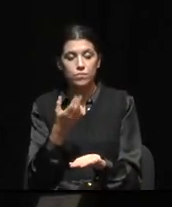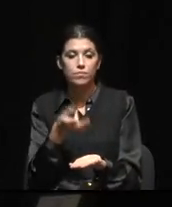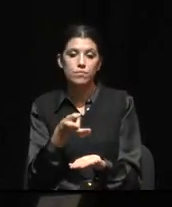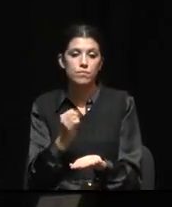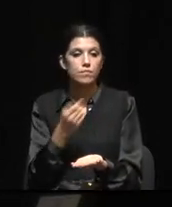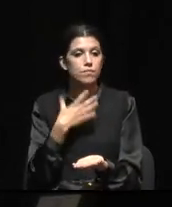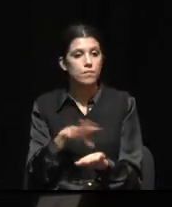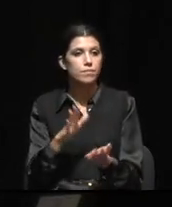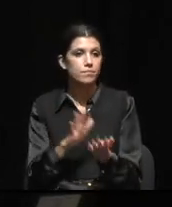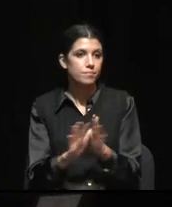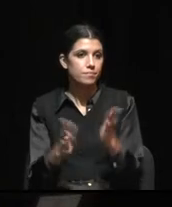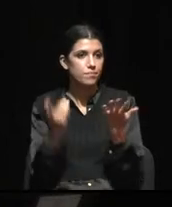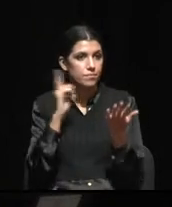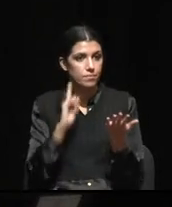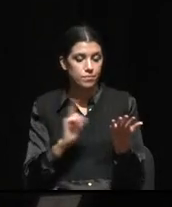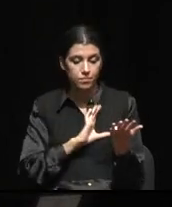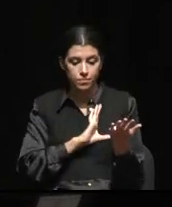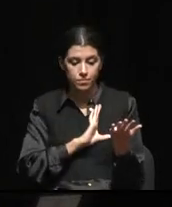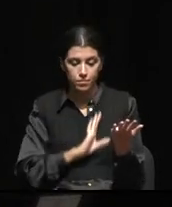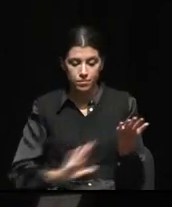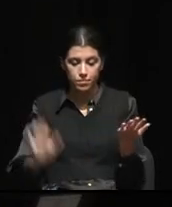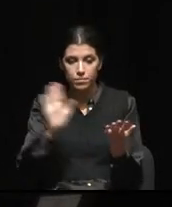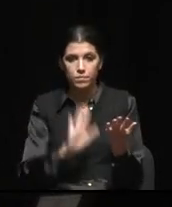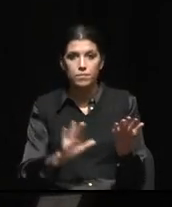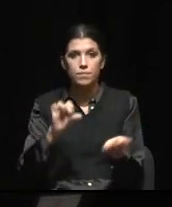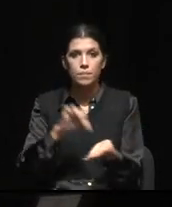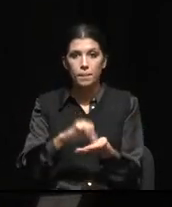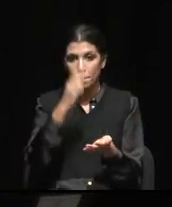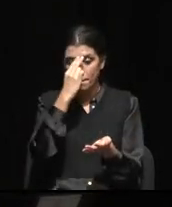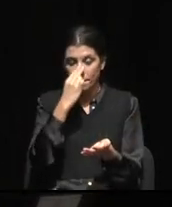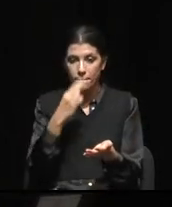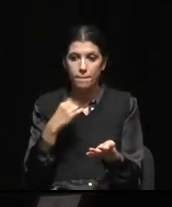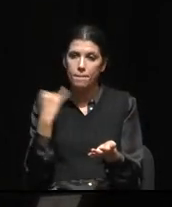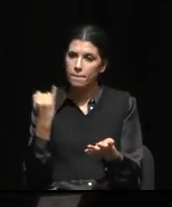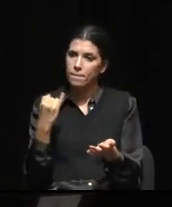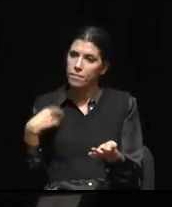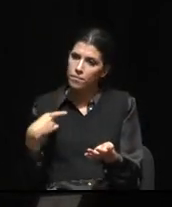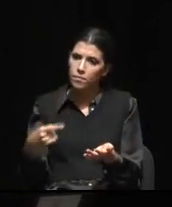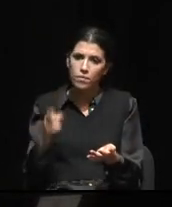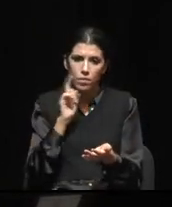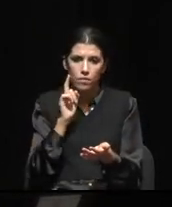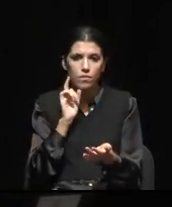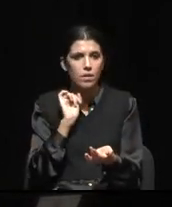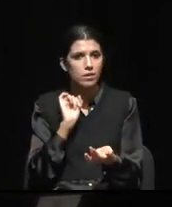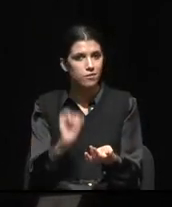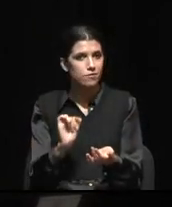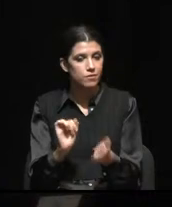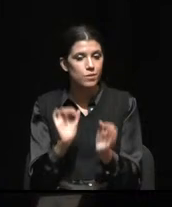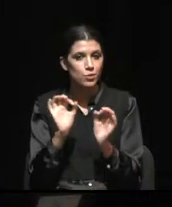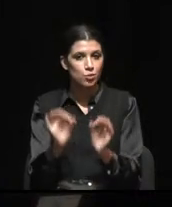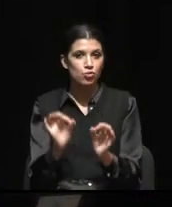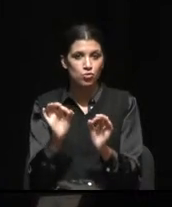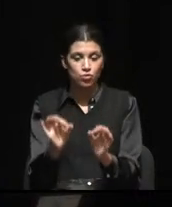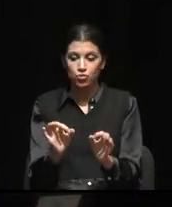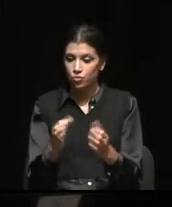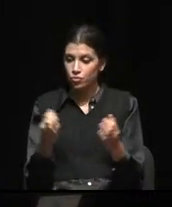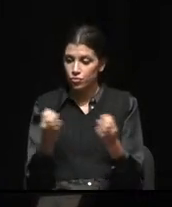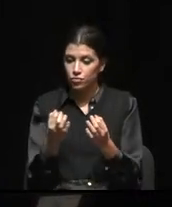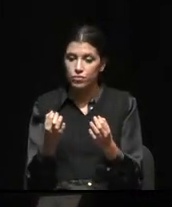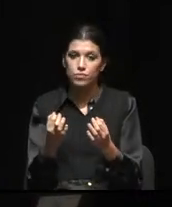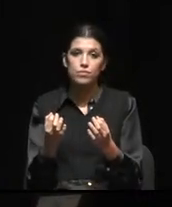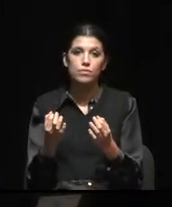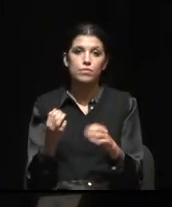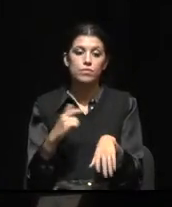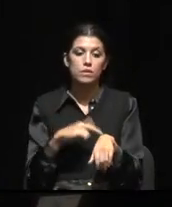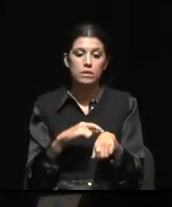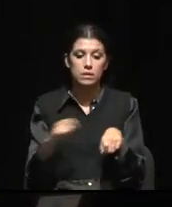nacional dos centros históricos e todos os profissionais e instituições que diariamente defendem a sua a sua preservação e de facto durante